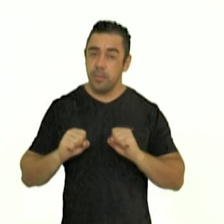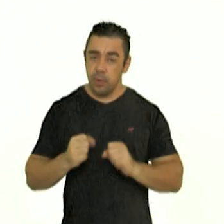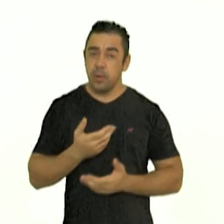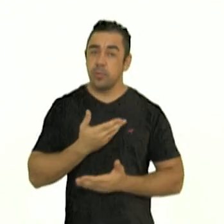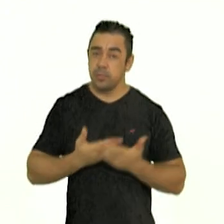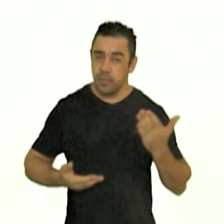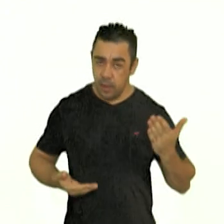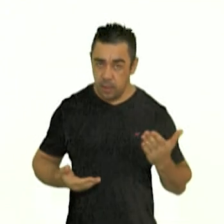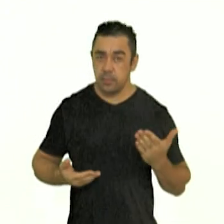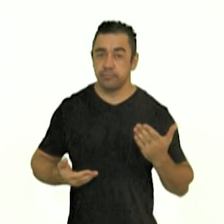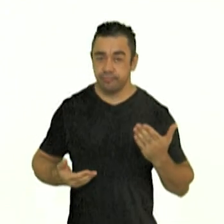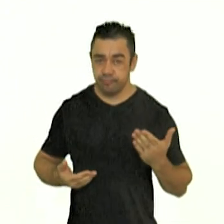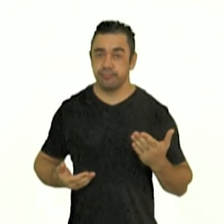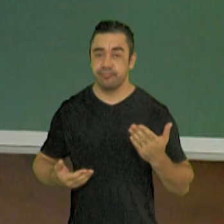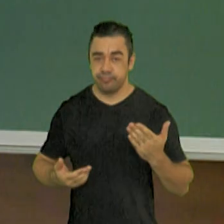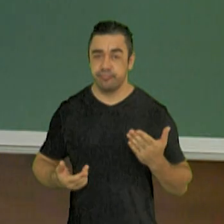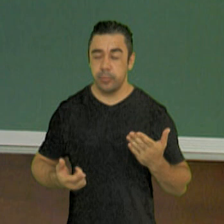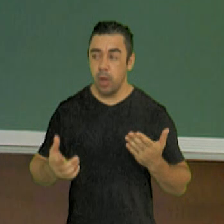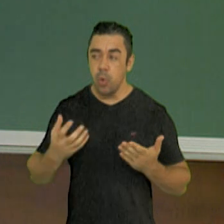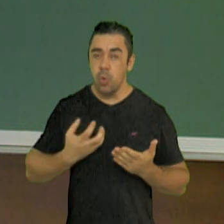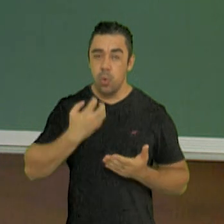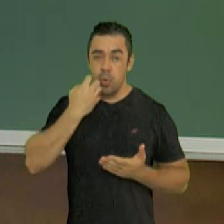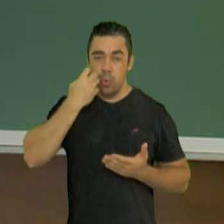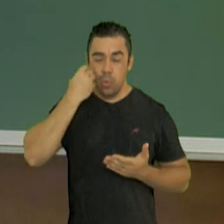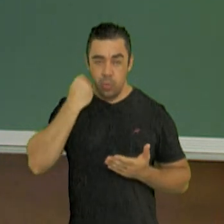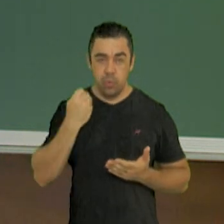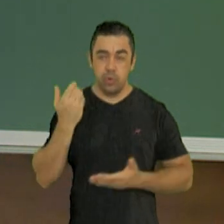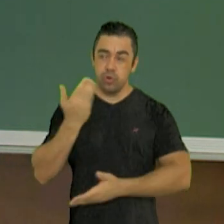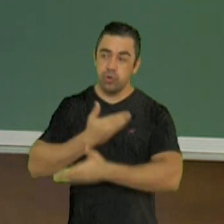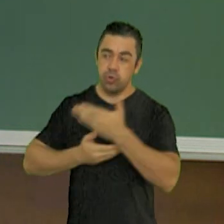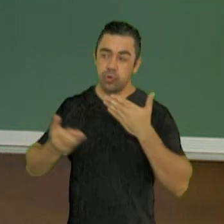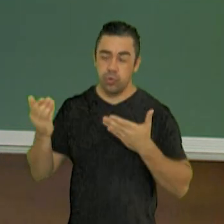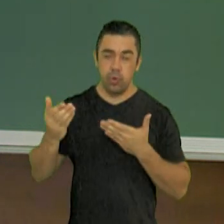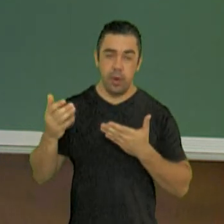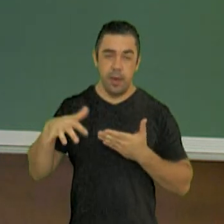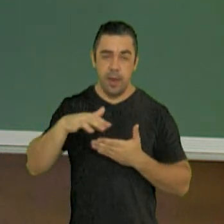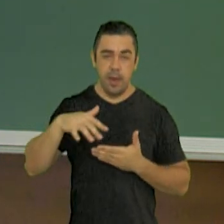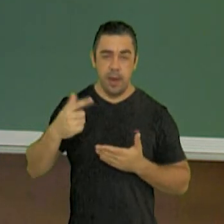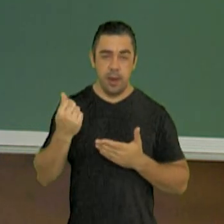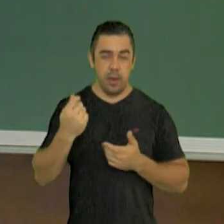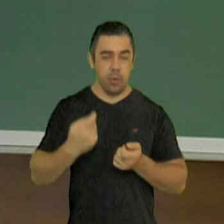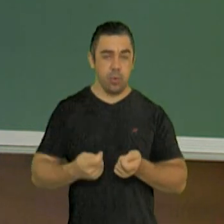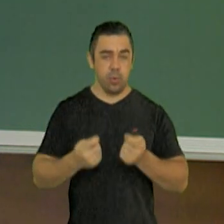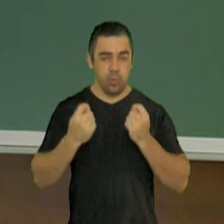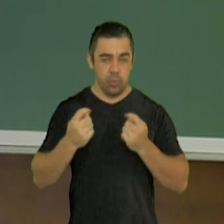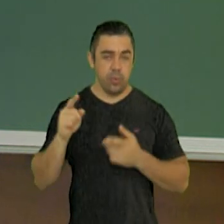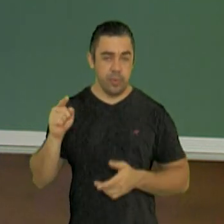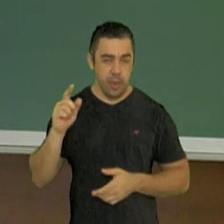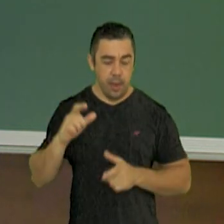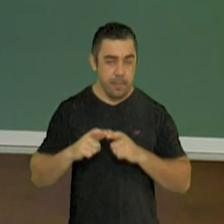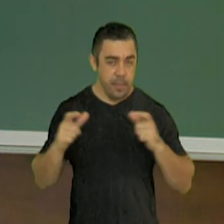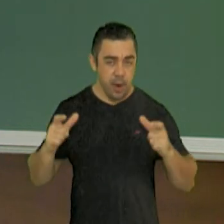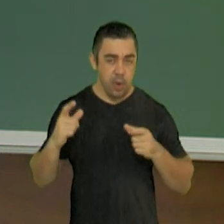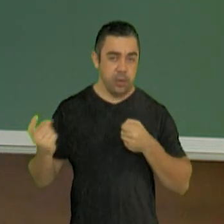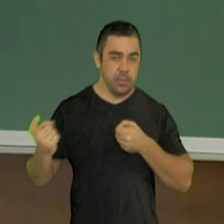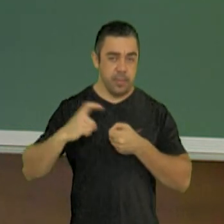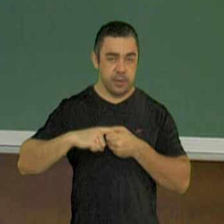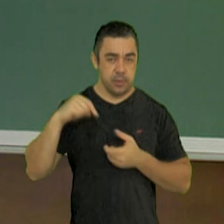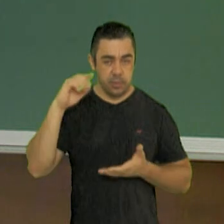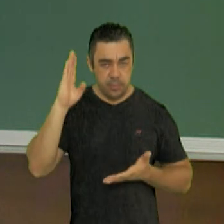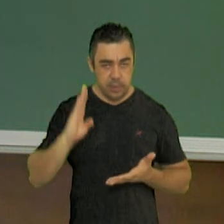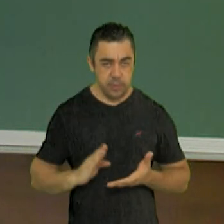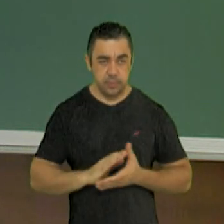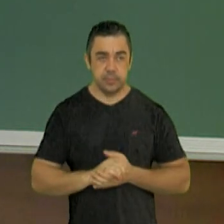aí uma parcela aí de trocas econômicas com a China, que é um dos nossos maiores parceiros